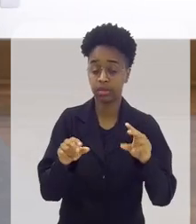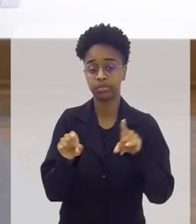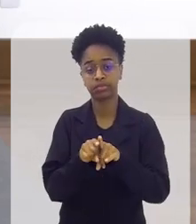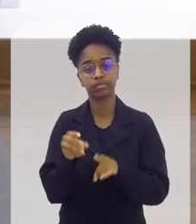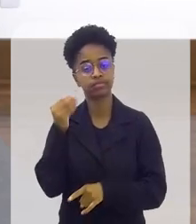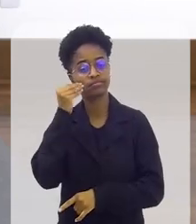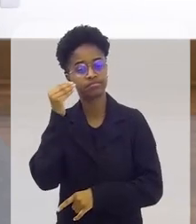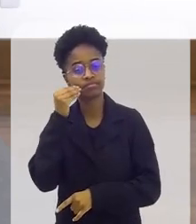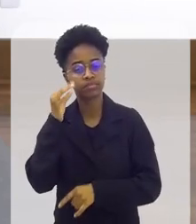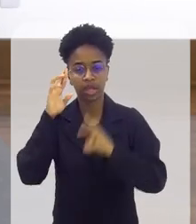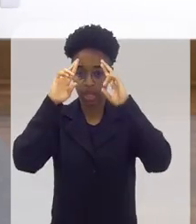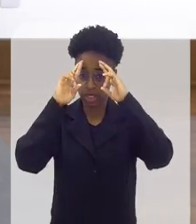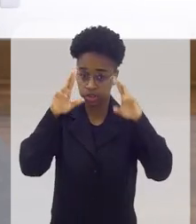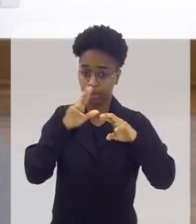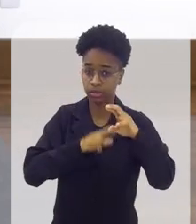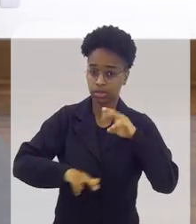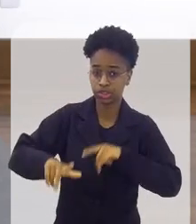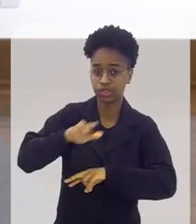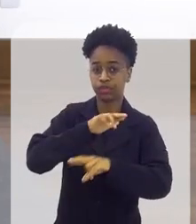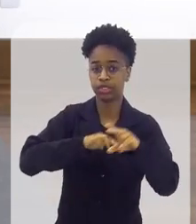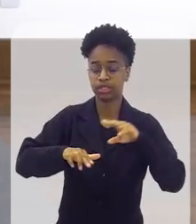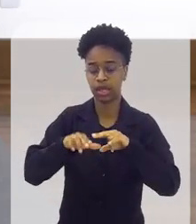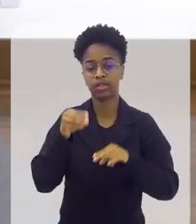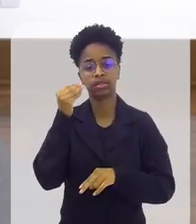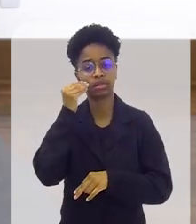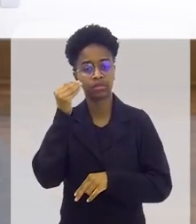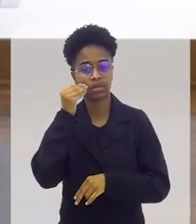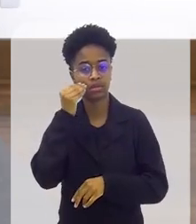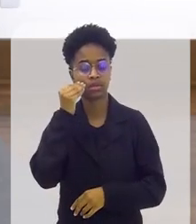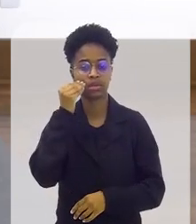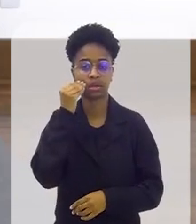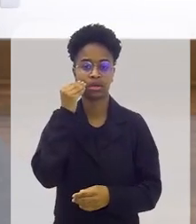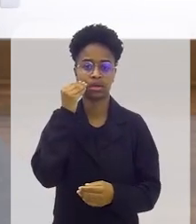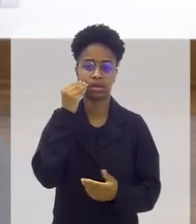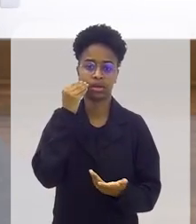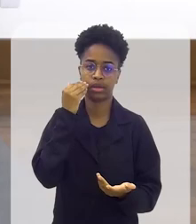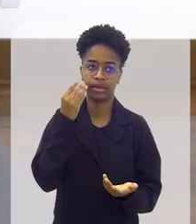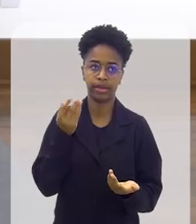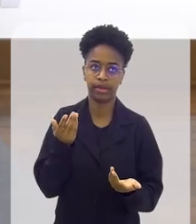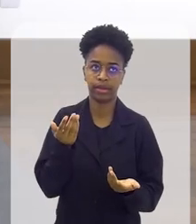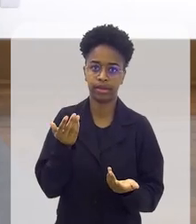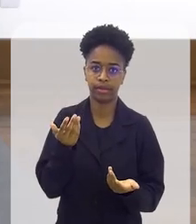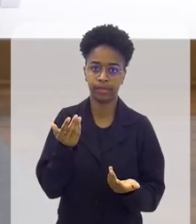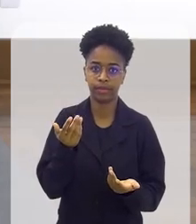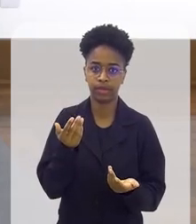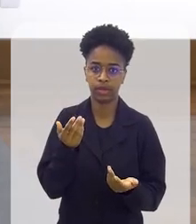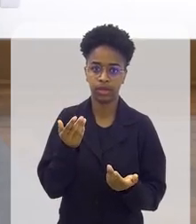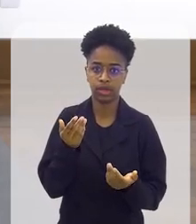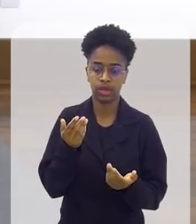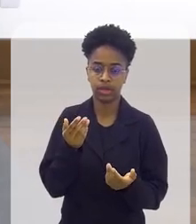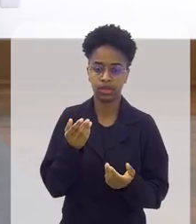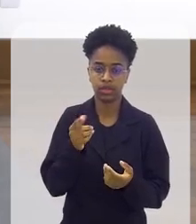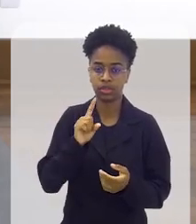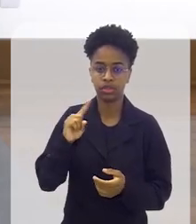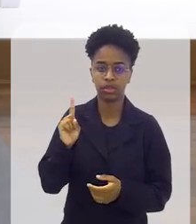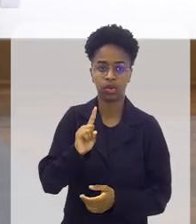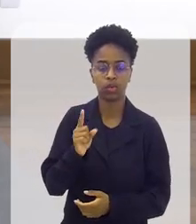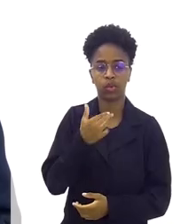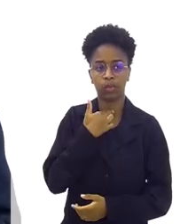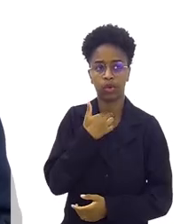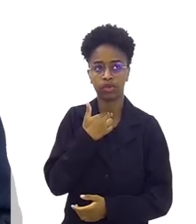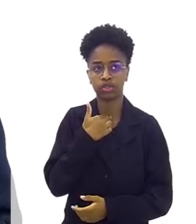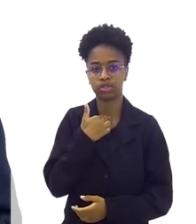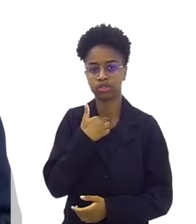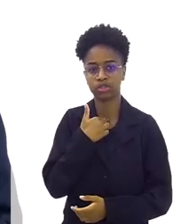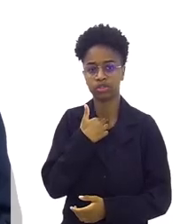respeito, a uma tentativa de respeito à diversidade, uma tentativa de não omitir opinião,